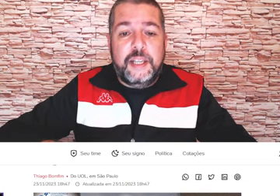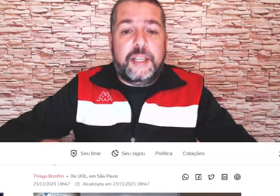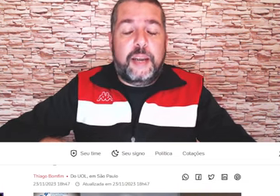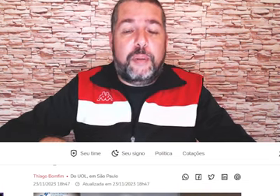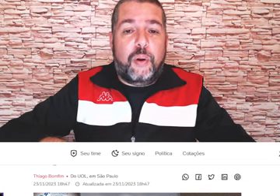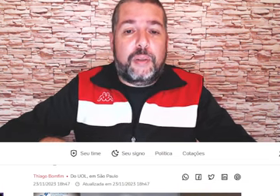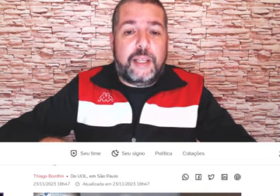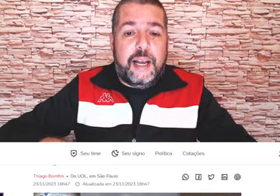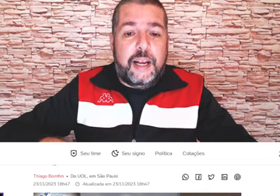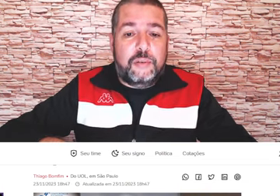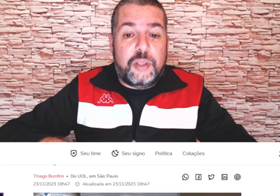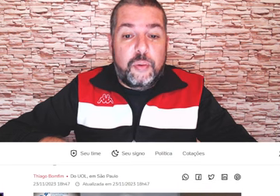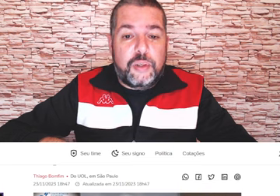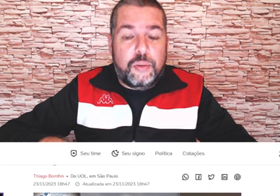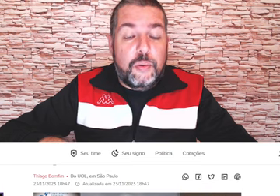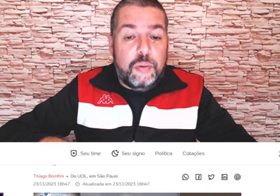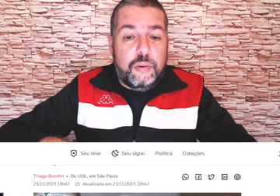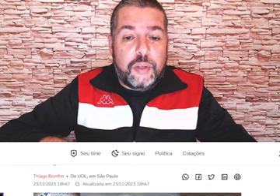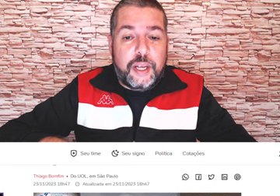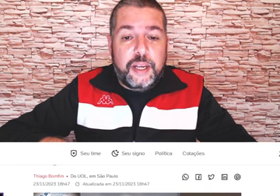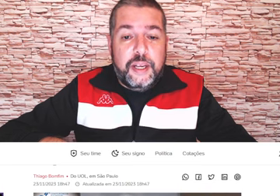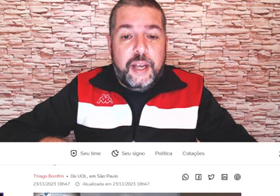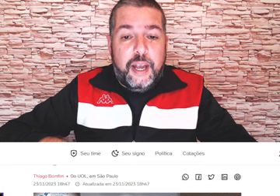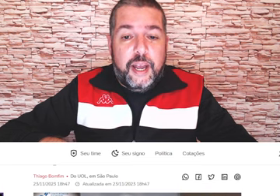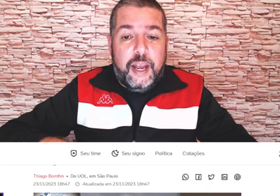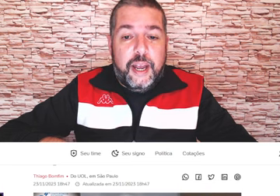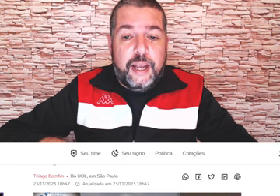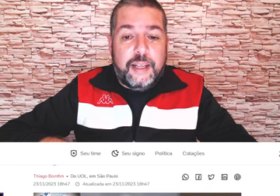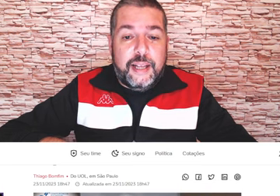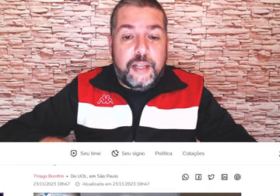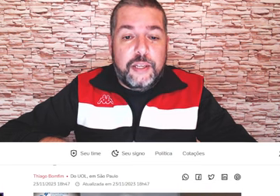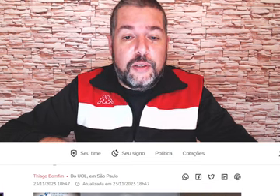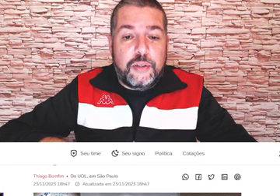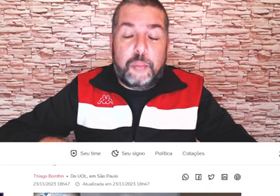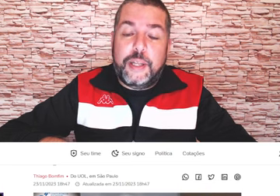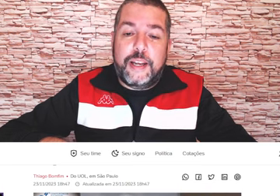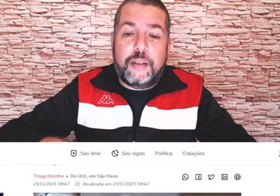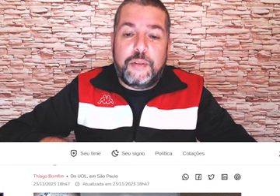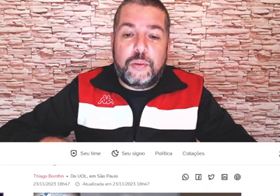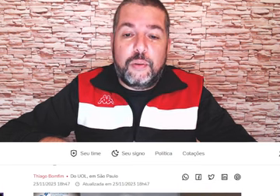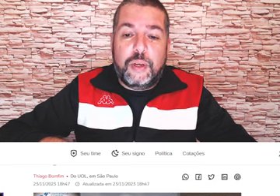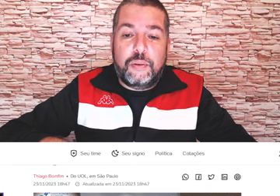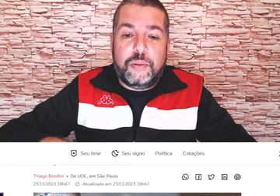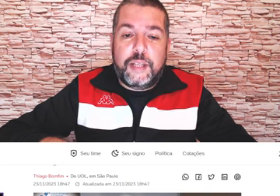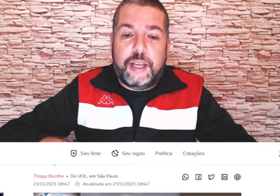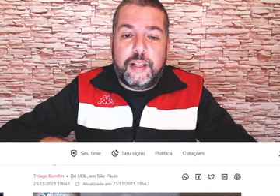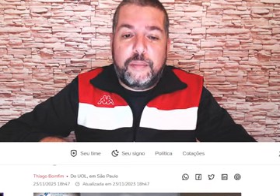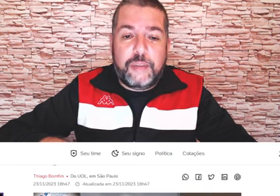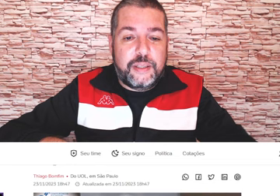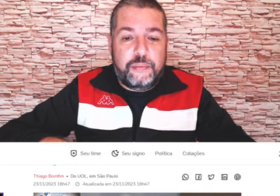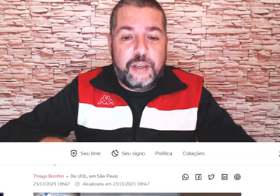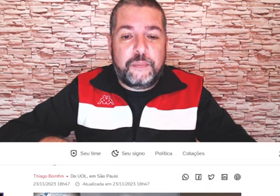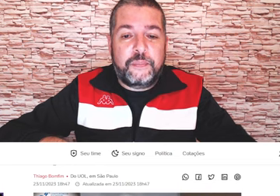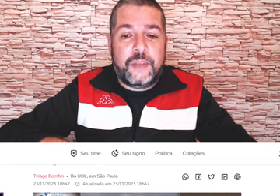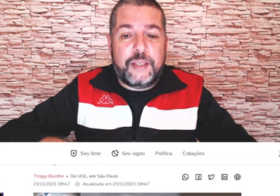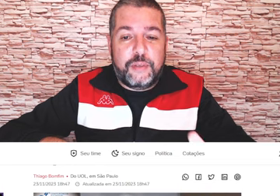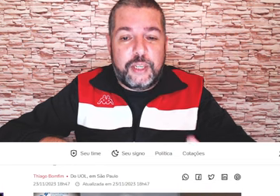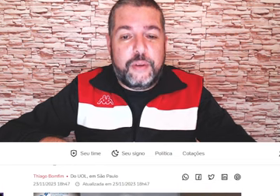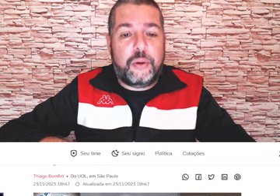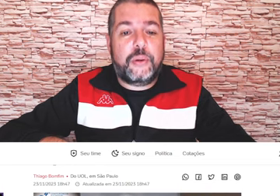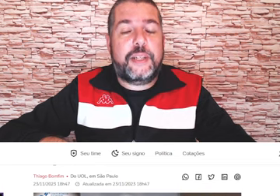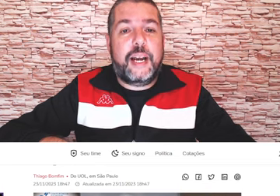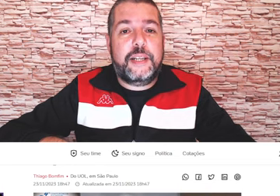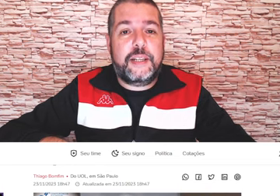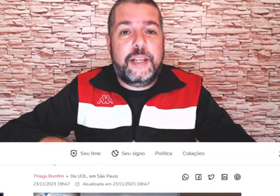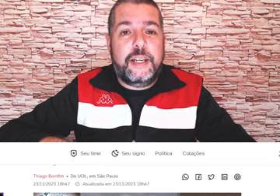competências, né? Por conta do seu estudo, né? Nada disso, né? Eu poderia ter visto o currículo dele, né? Mas, enfim, se você